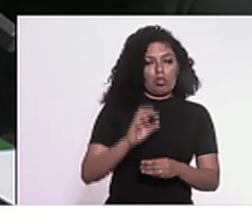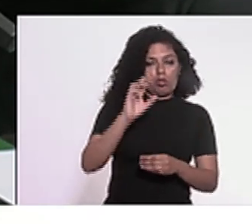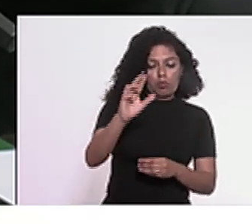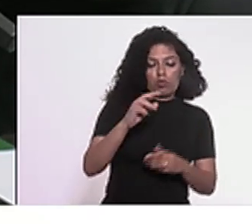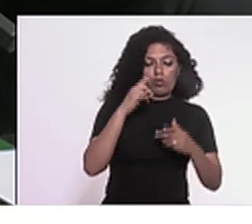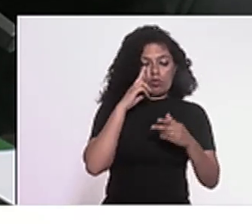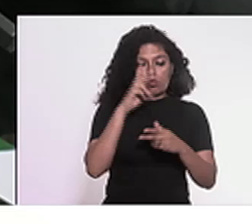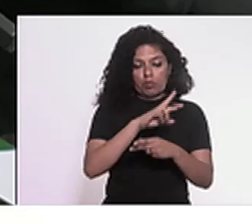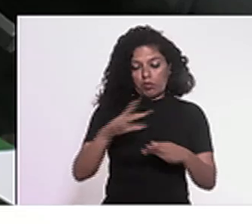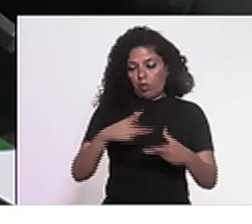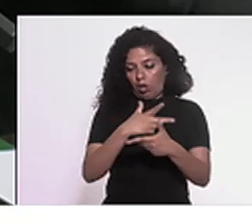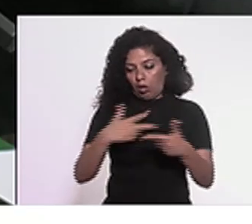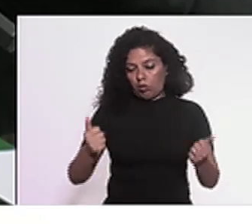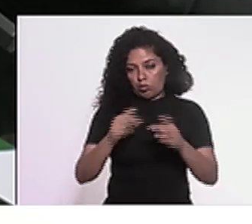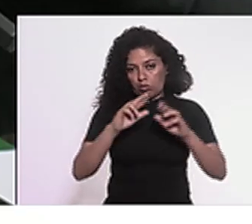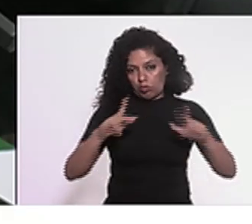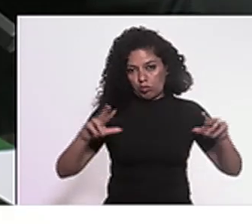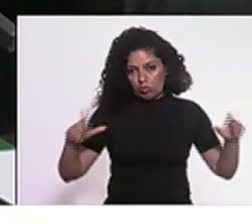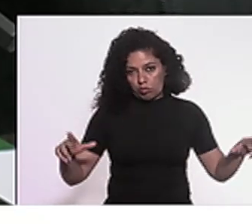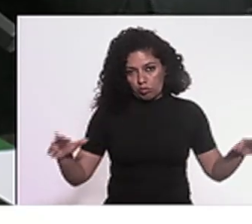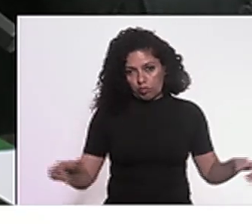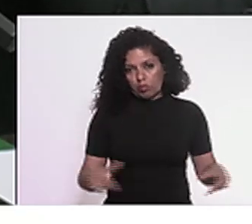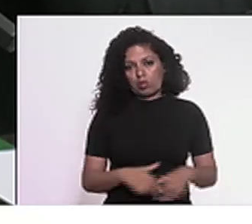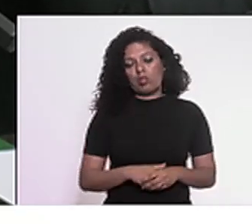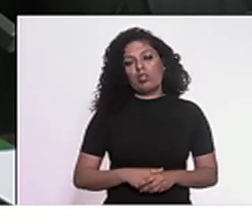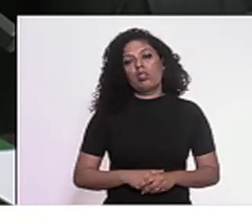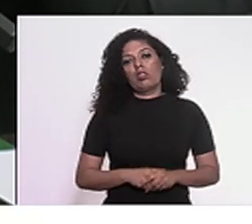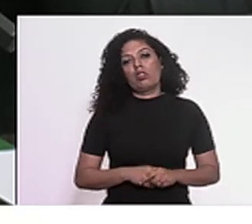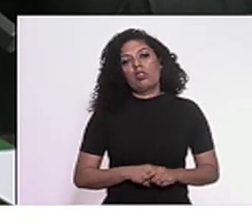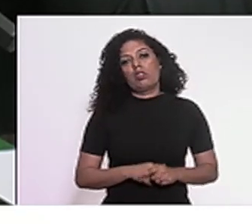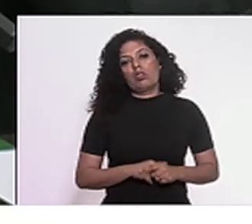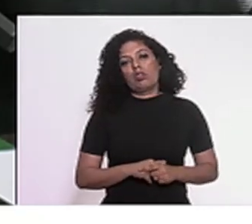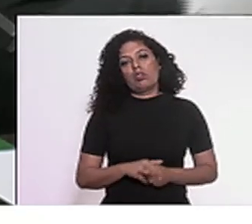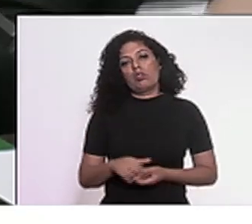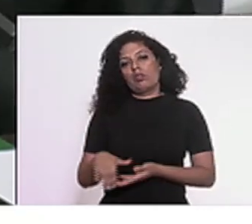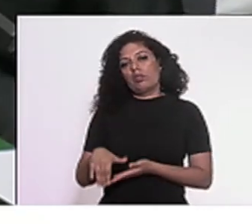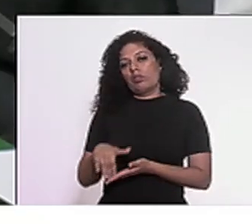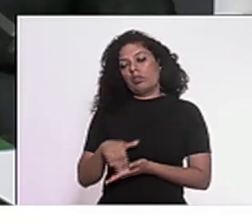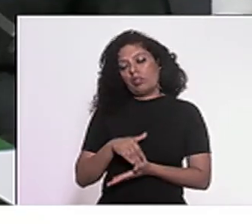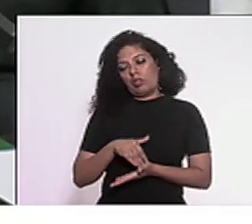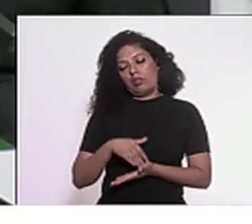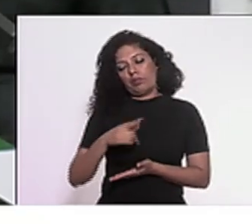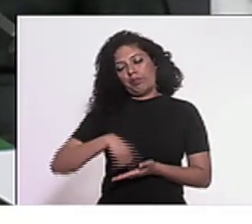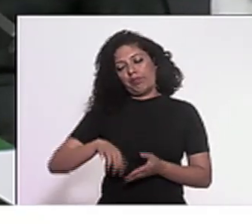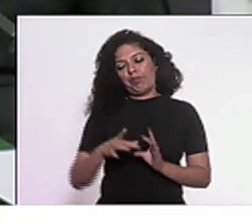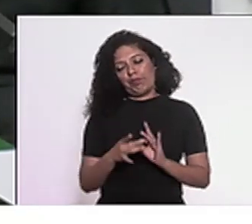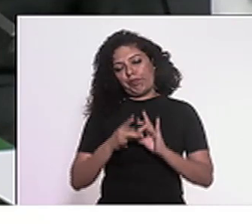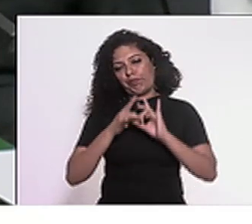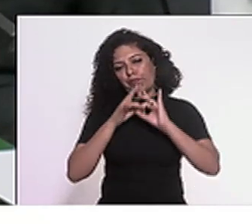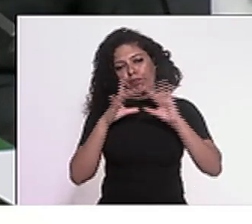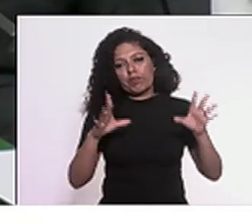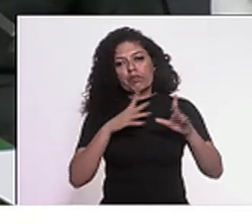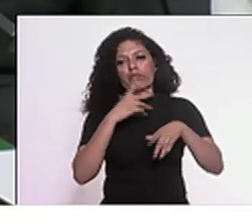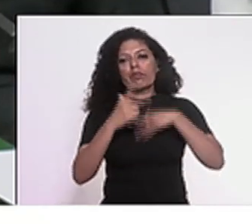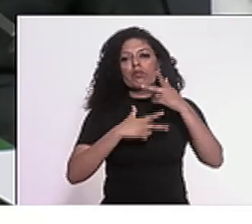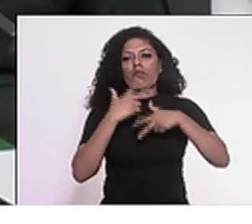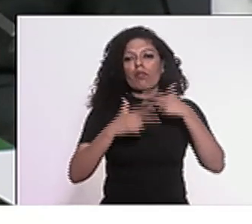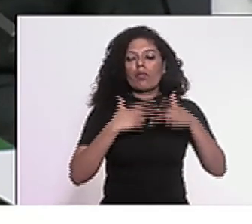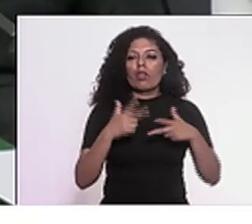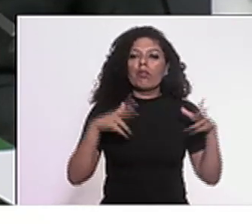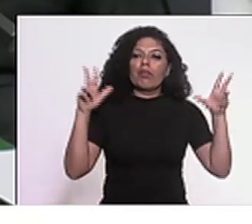essas questões. Vossa Excelência mais uma vez reforçou a questão do nosso secretário estar aberto a entender a importância desse